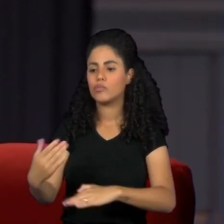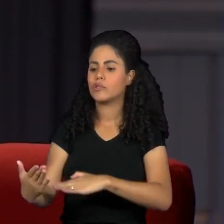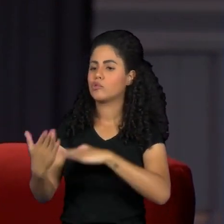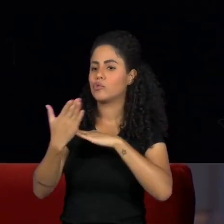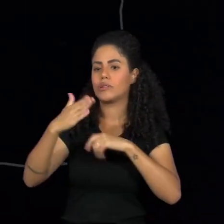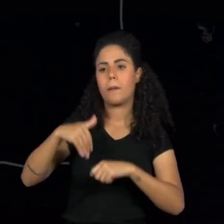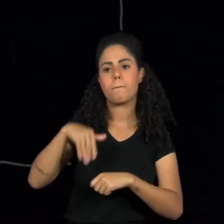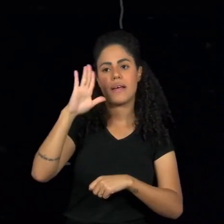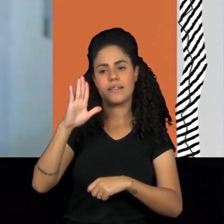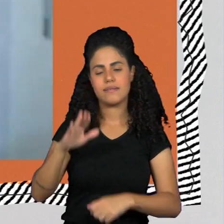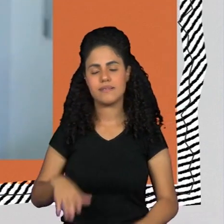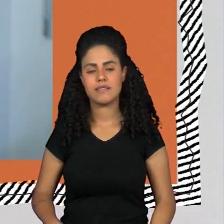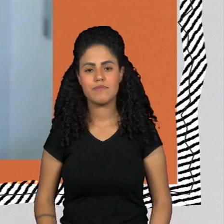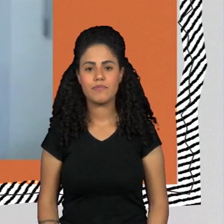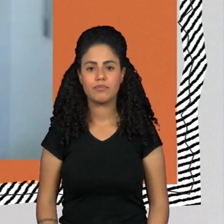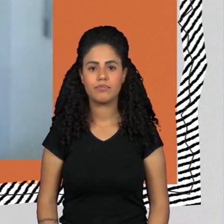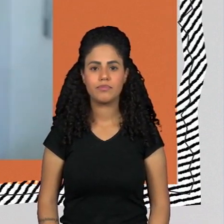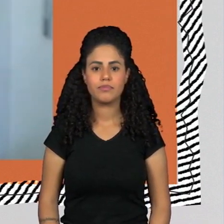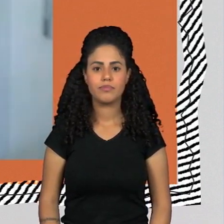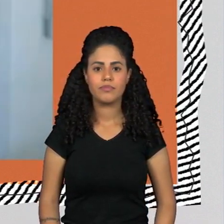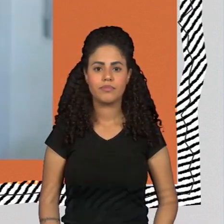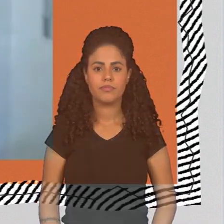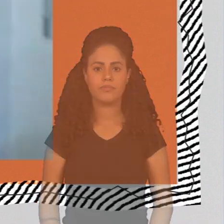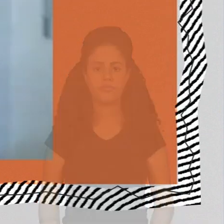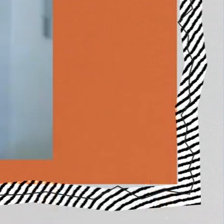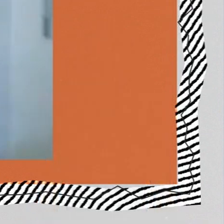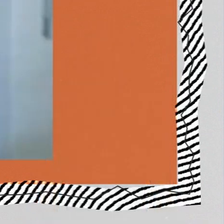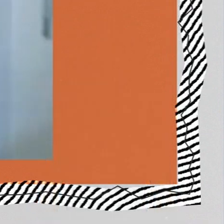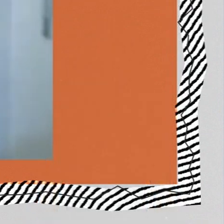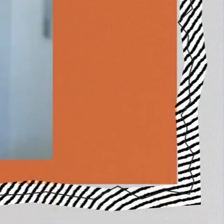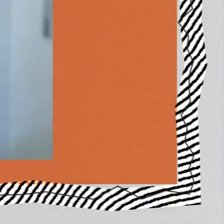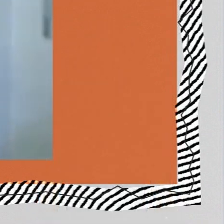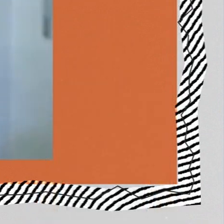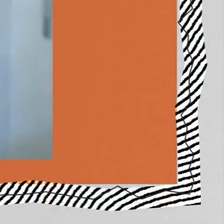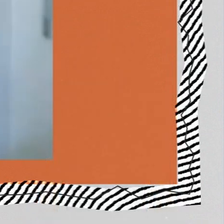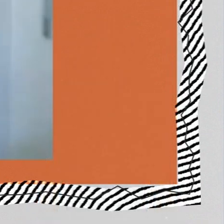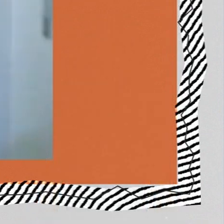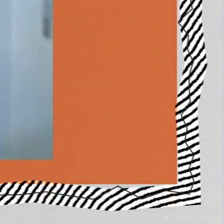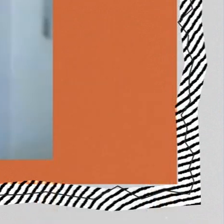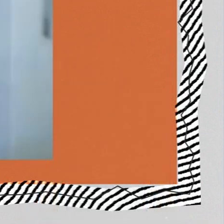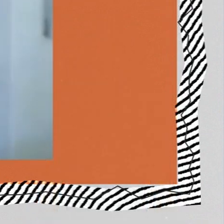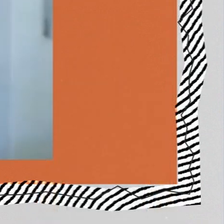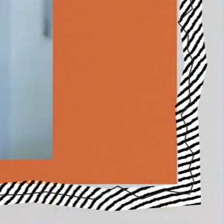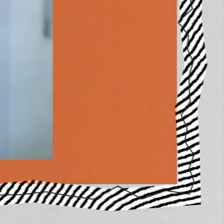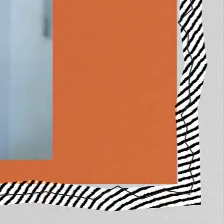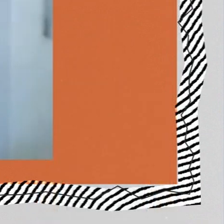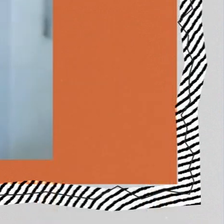mais suporte. Uso CAA como apoio na minha comunicação.